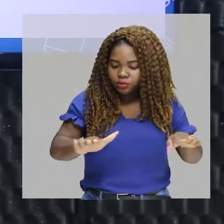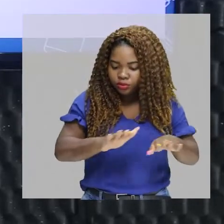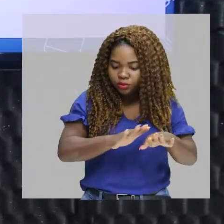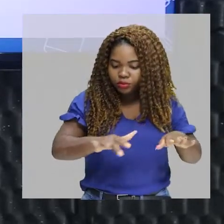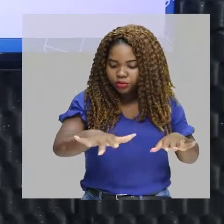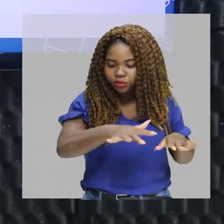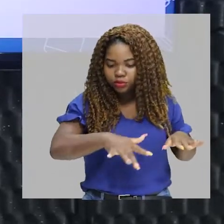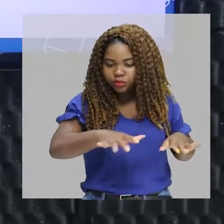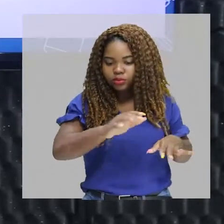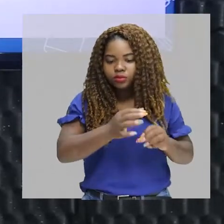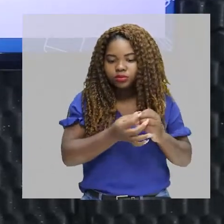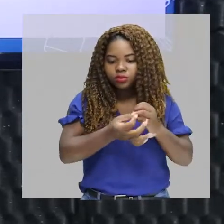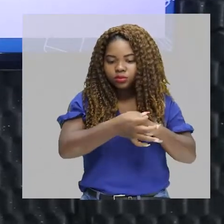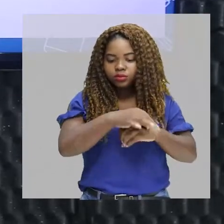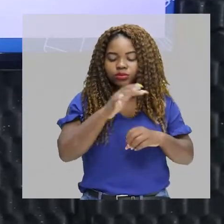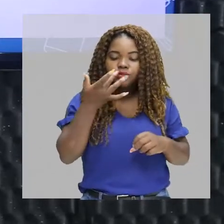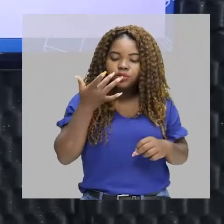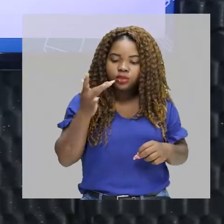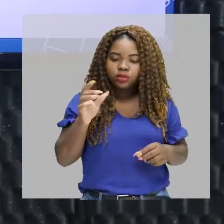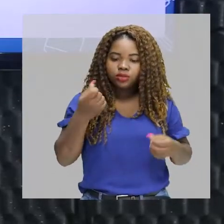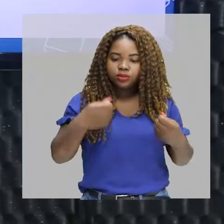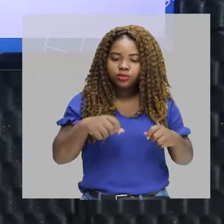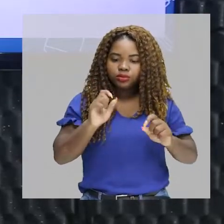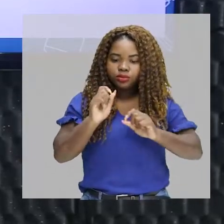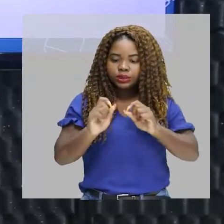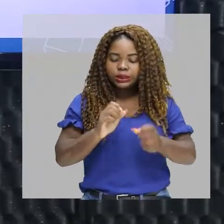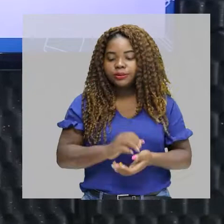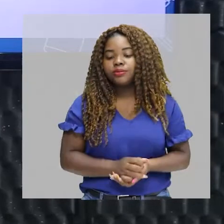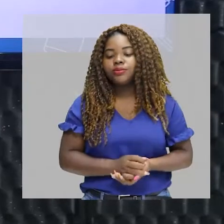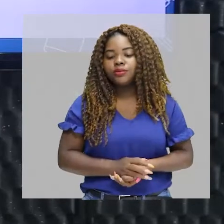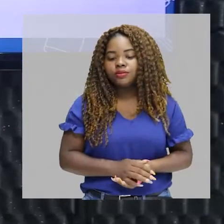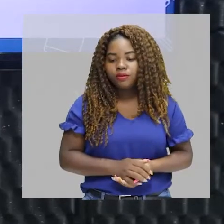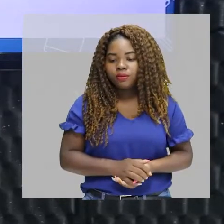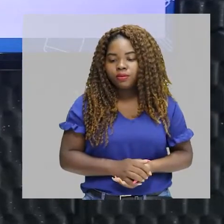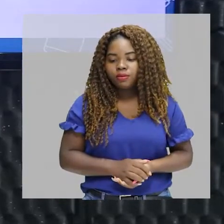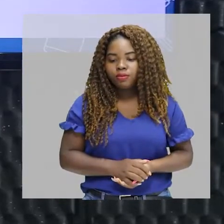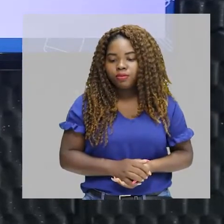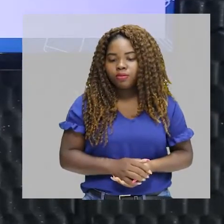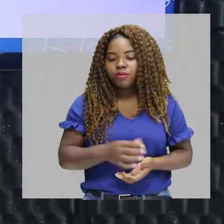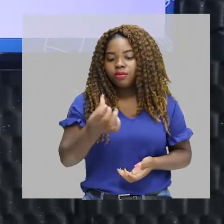peça, com átomos de ouro, certo? São necessários